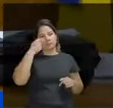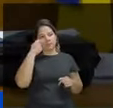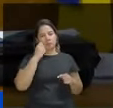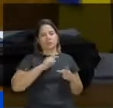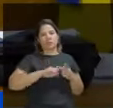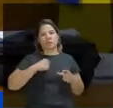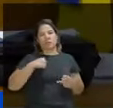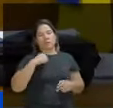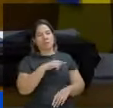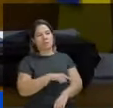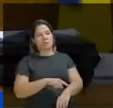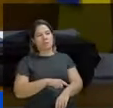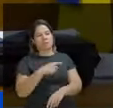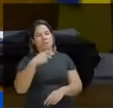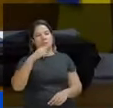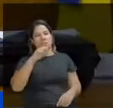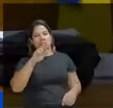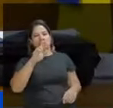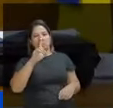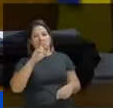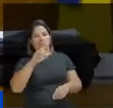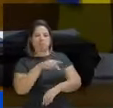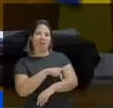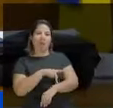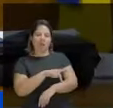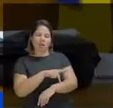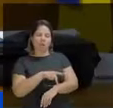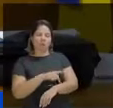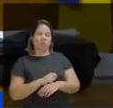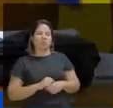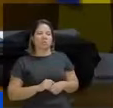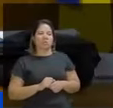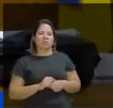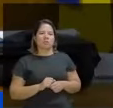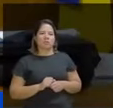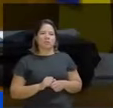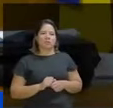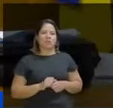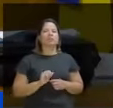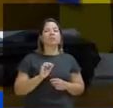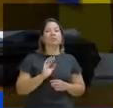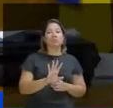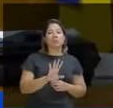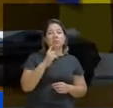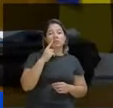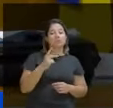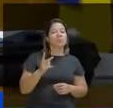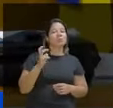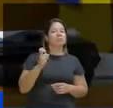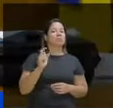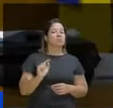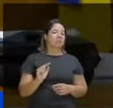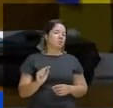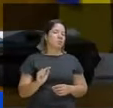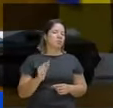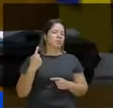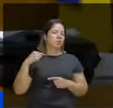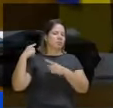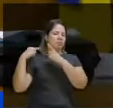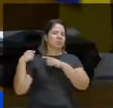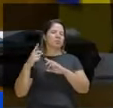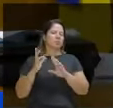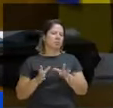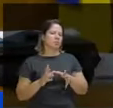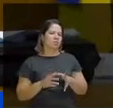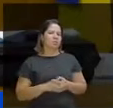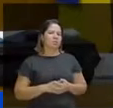pardos, ao fazer o registro de candidatura. E o que é que nós observamos, em especial nas últimas